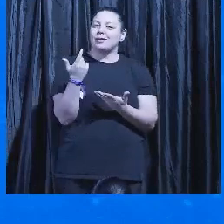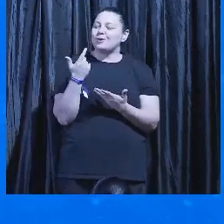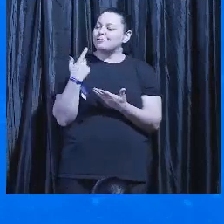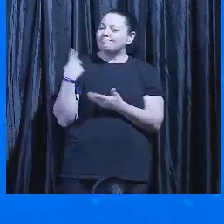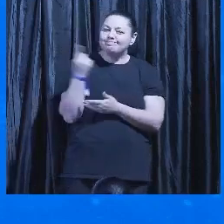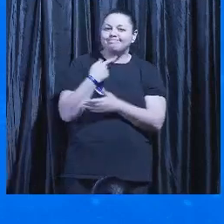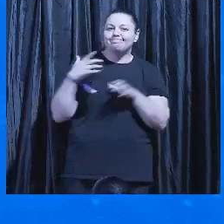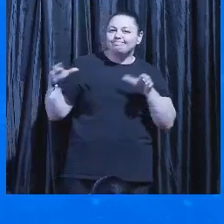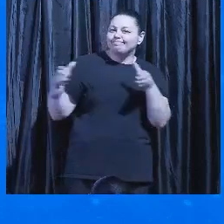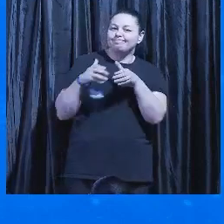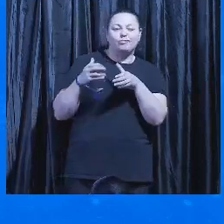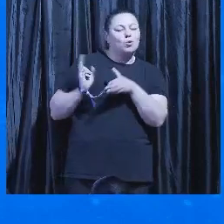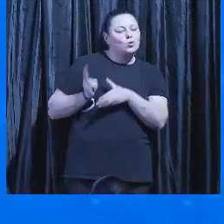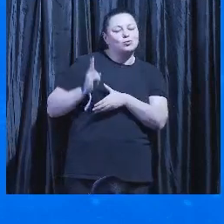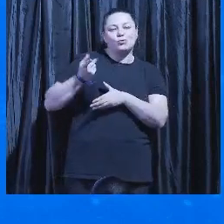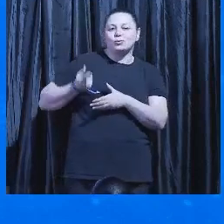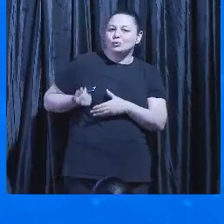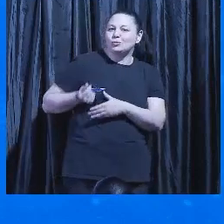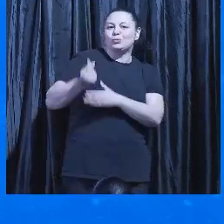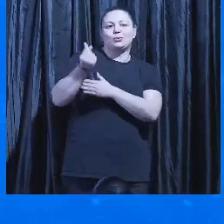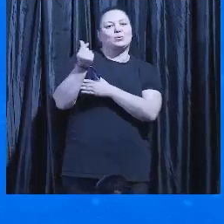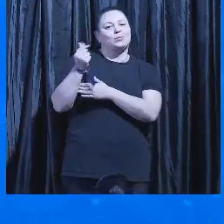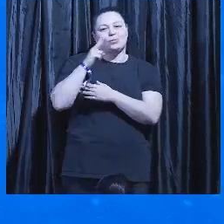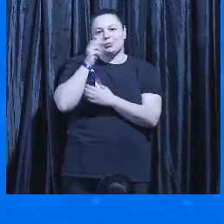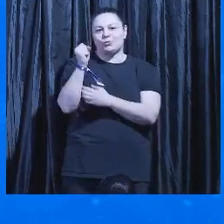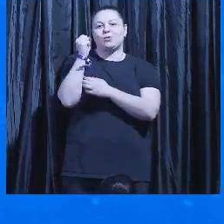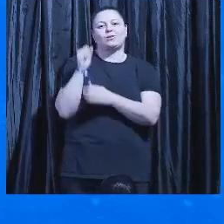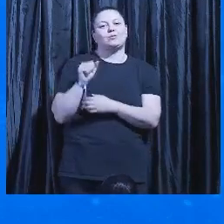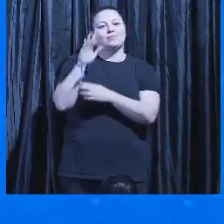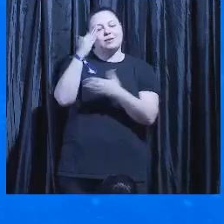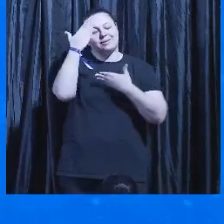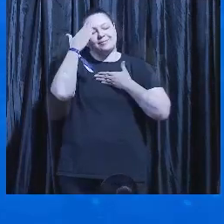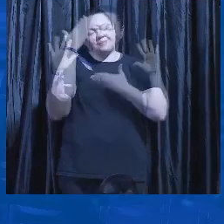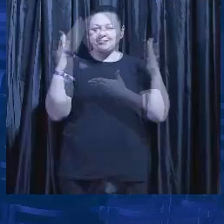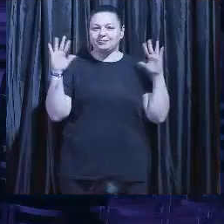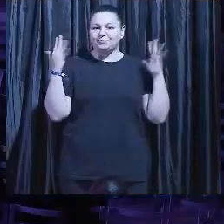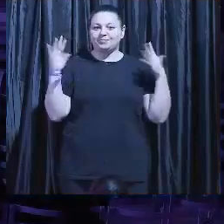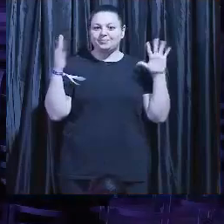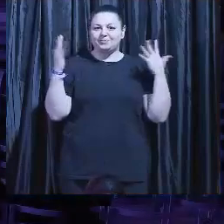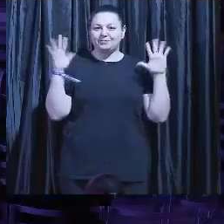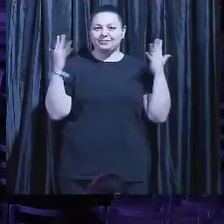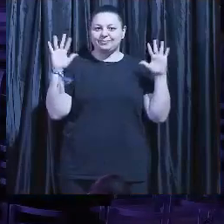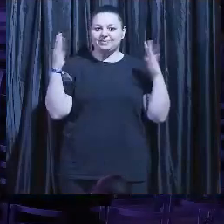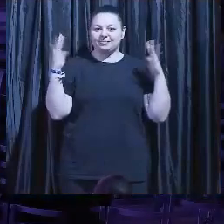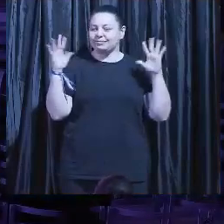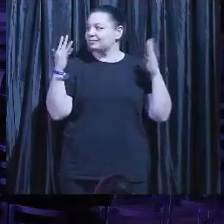e a gente segue juntos se fortalecendo nesse rolê. Obrigada, meus amores. Obrigado.